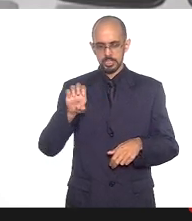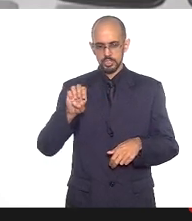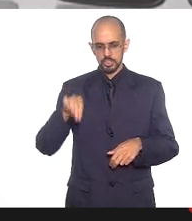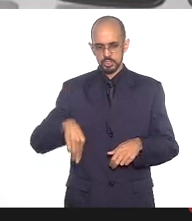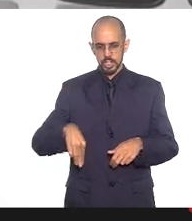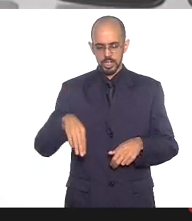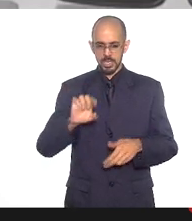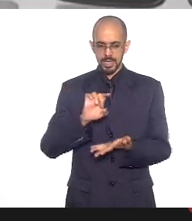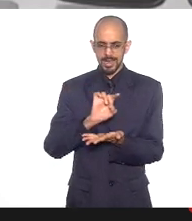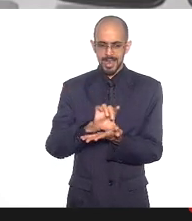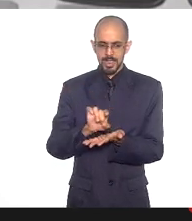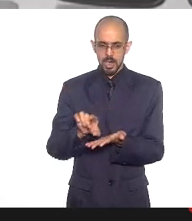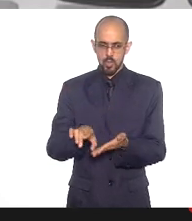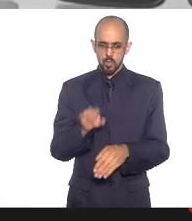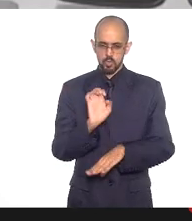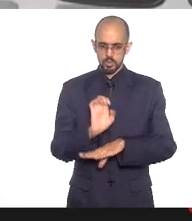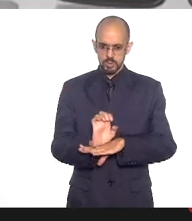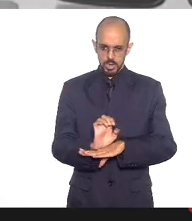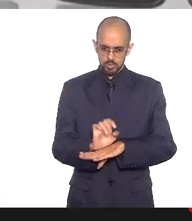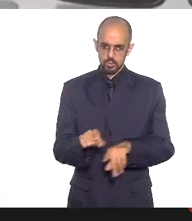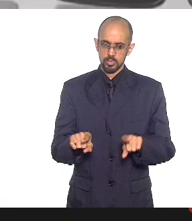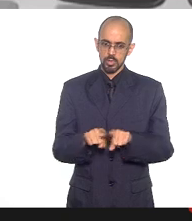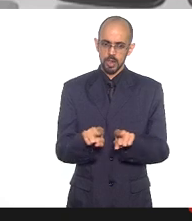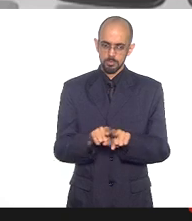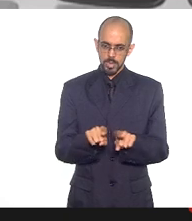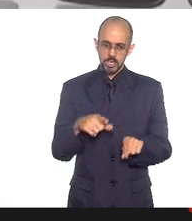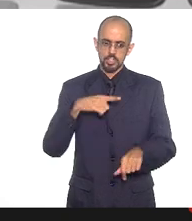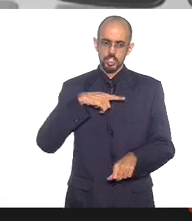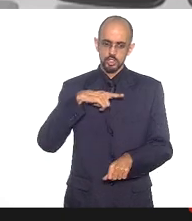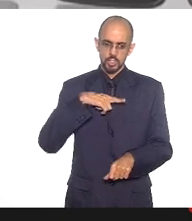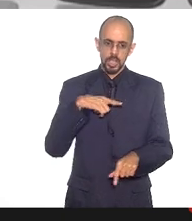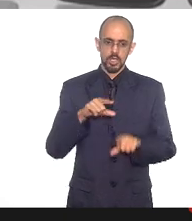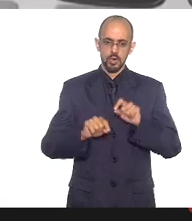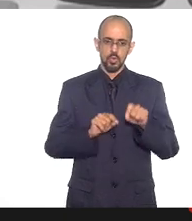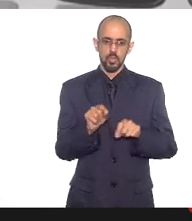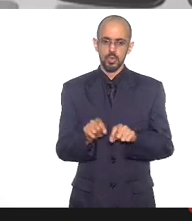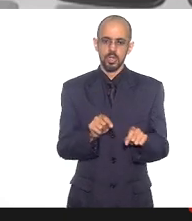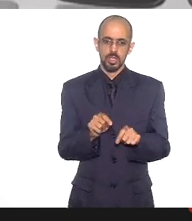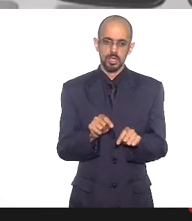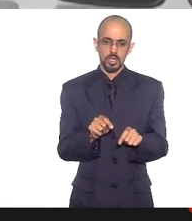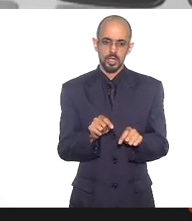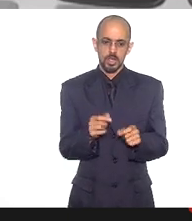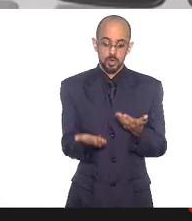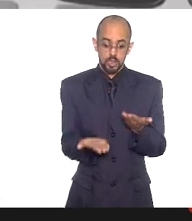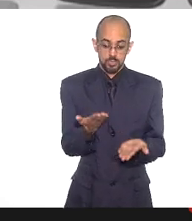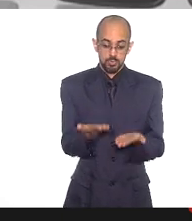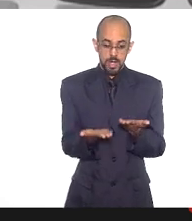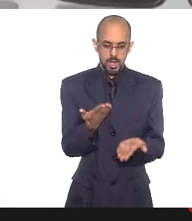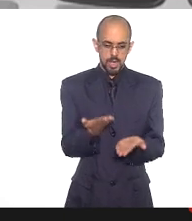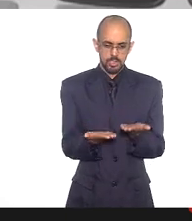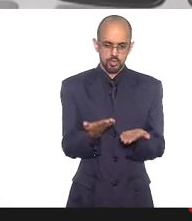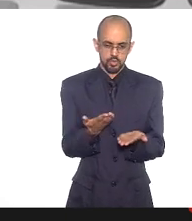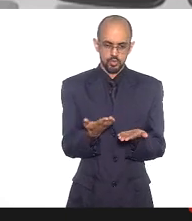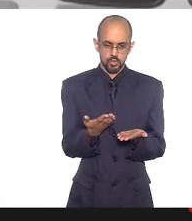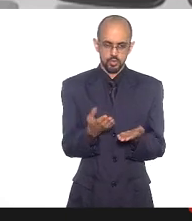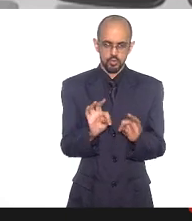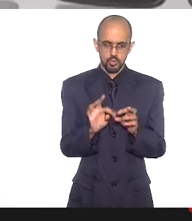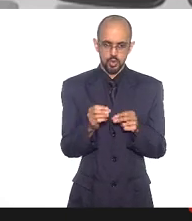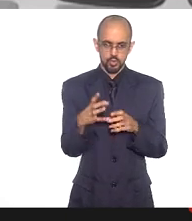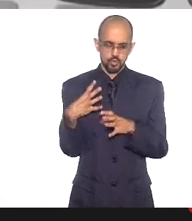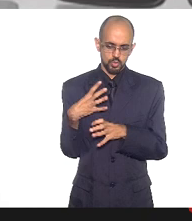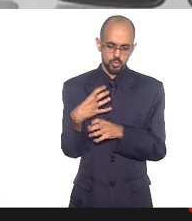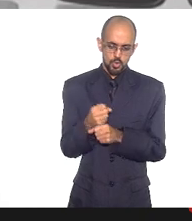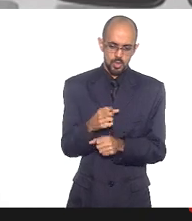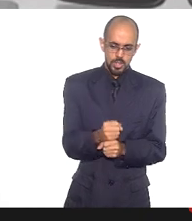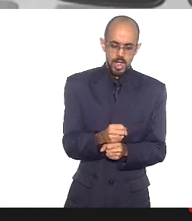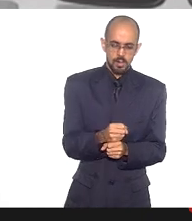da federação. Além disso, nós temos no nosso balanço, nas nossas demonstrações financeiras que são